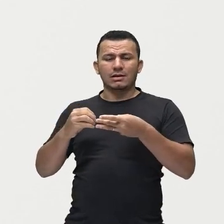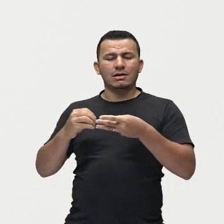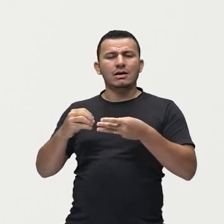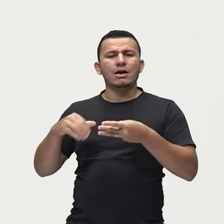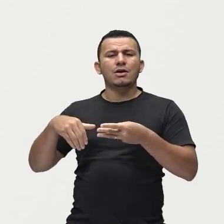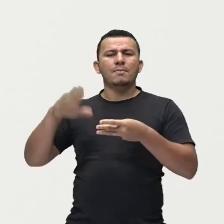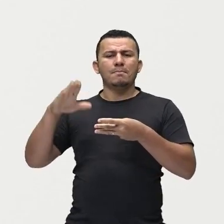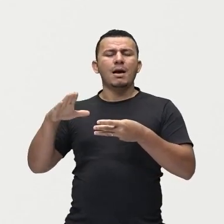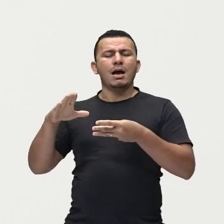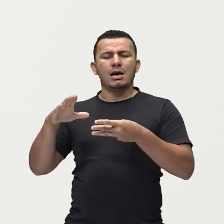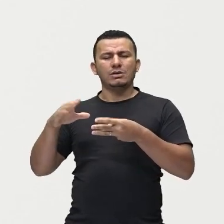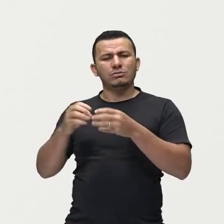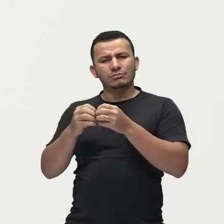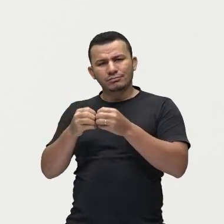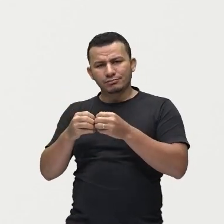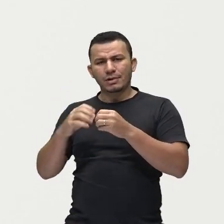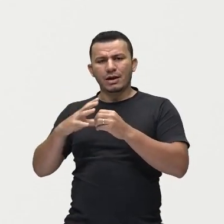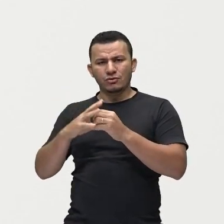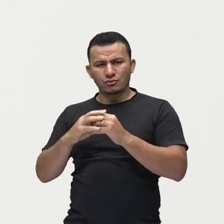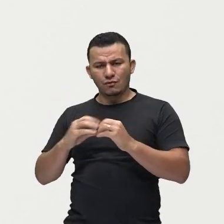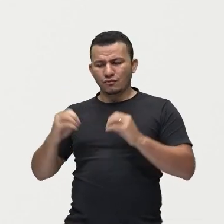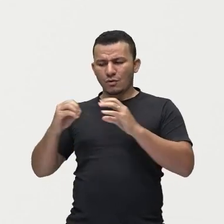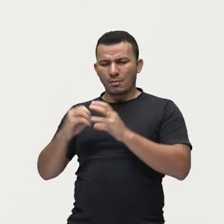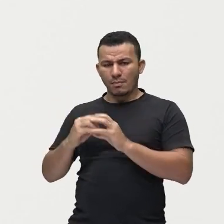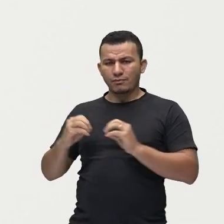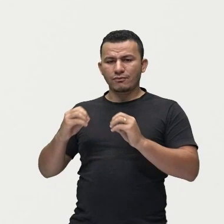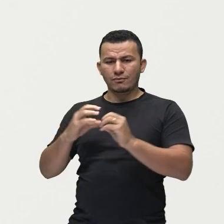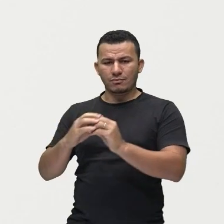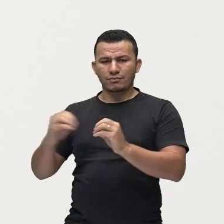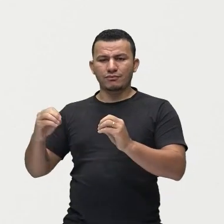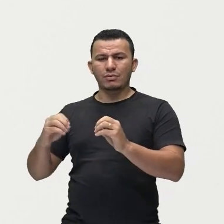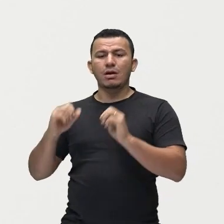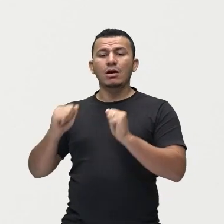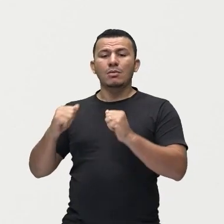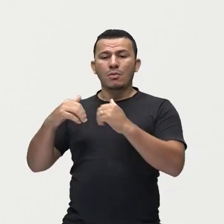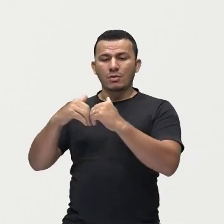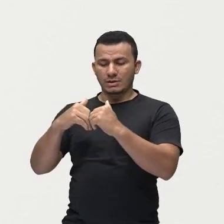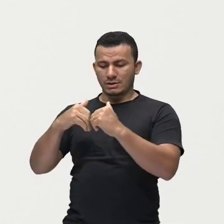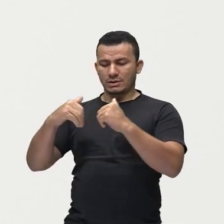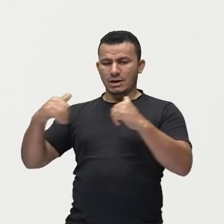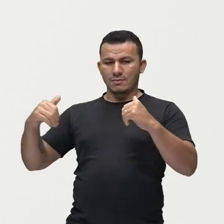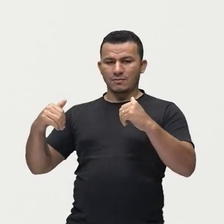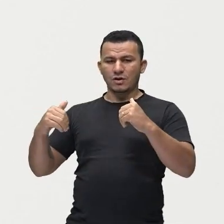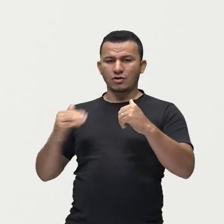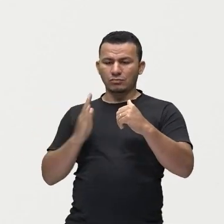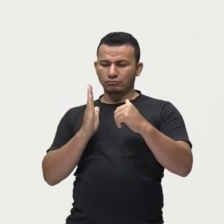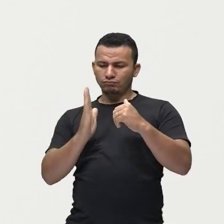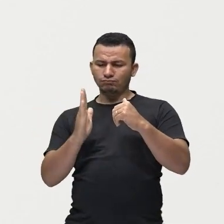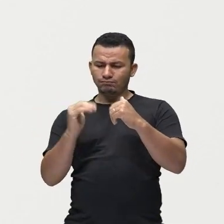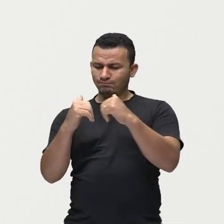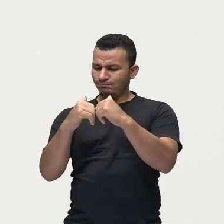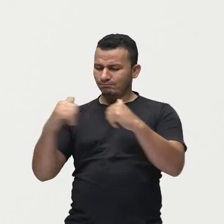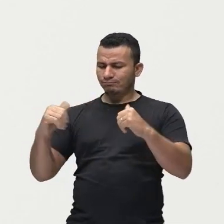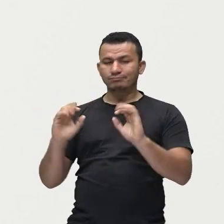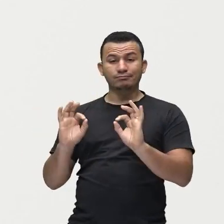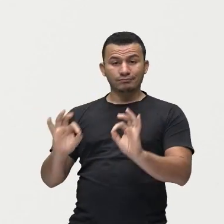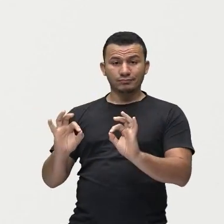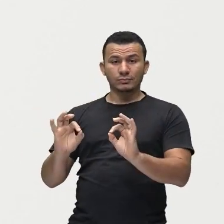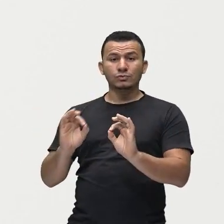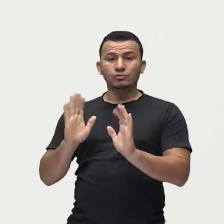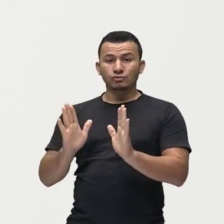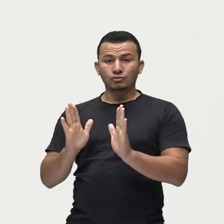mais intensamente, e aqui pode ocorrer a divisão exata dessa célula. Quando